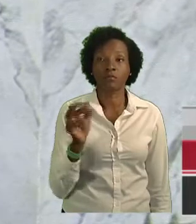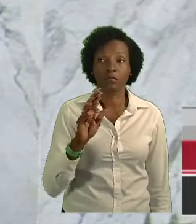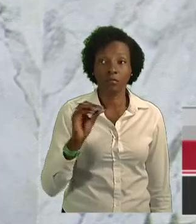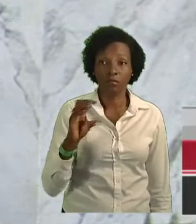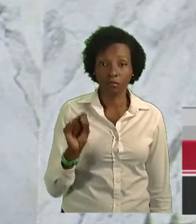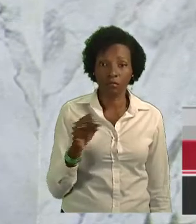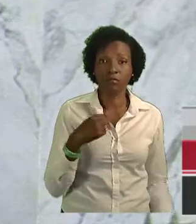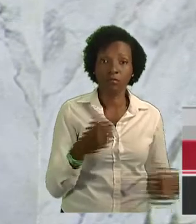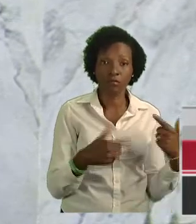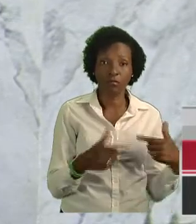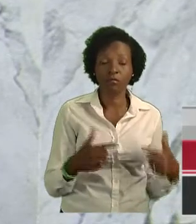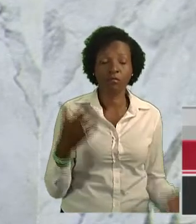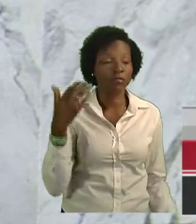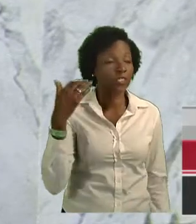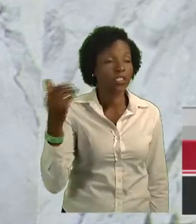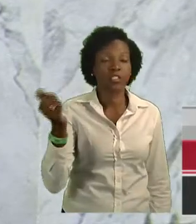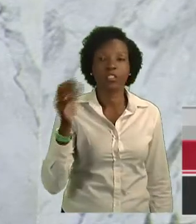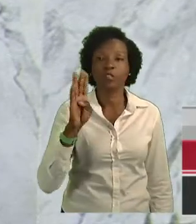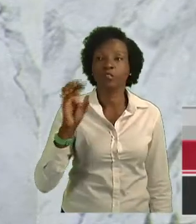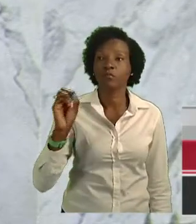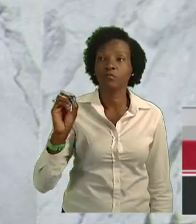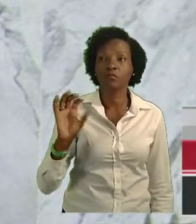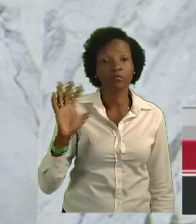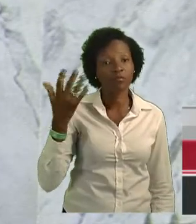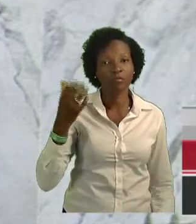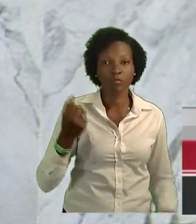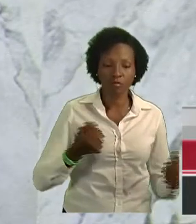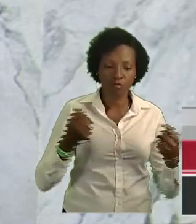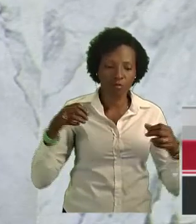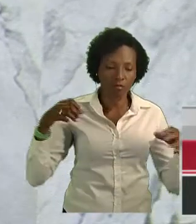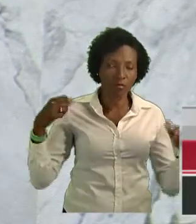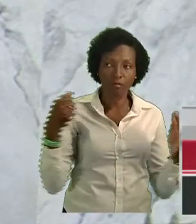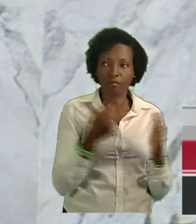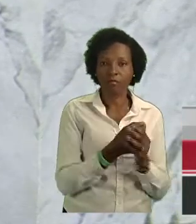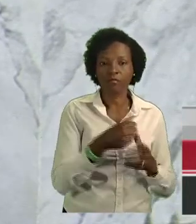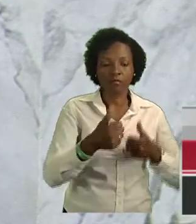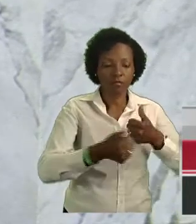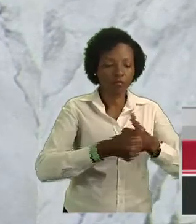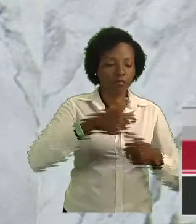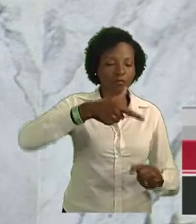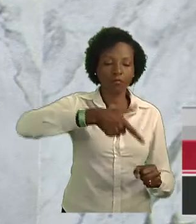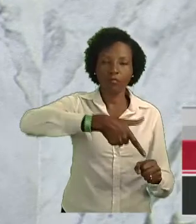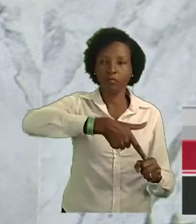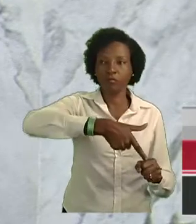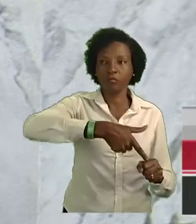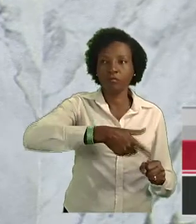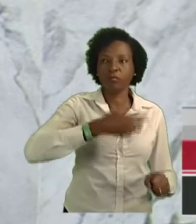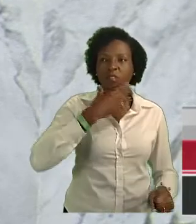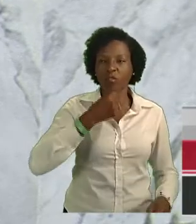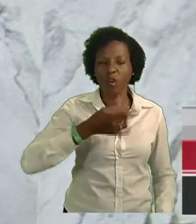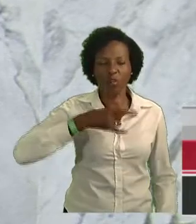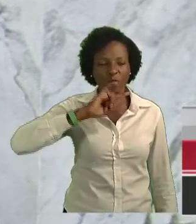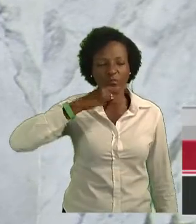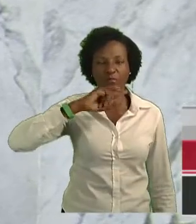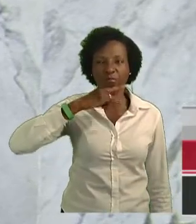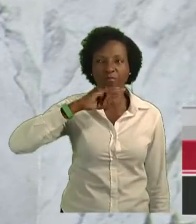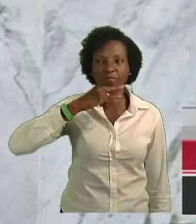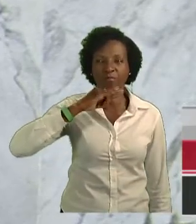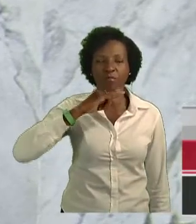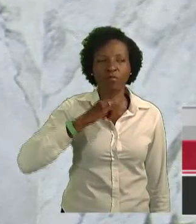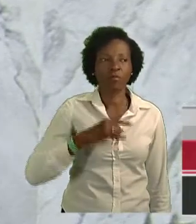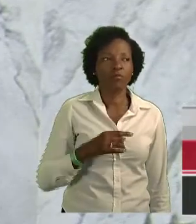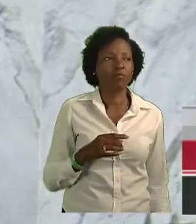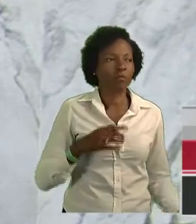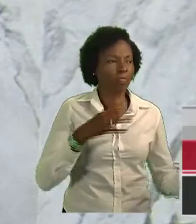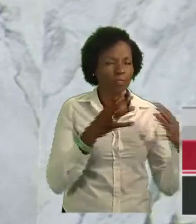para atender uma ocorrência houve um acidente de trânsito próximo ao posto de gasolina o indivíduo estava embriagado estava provocando